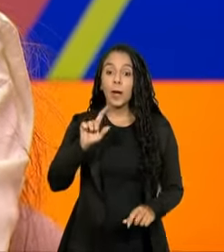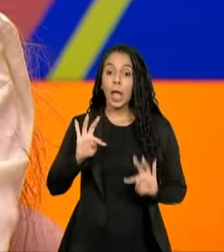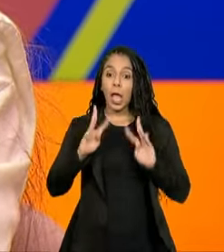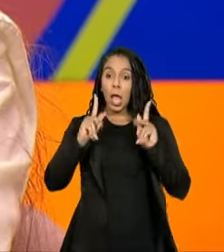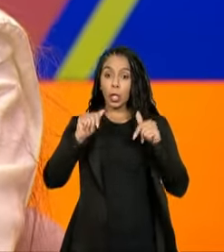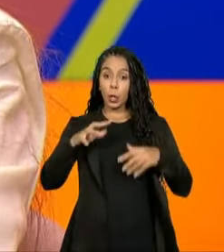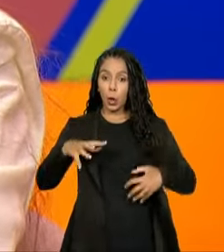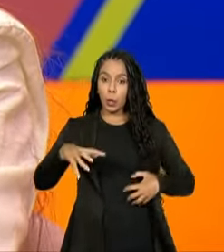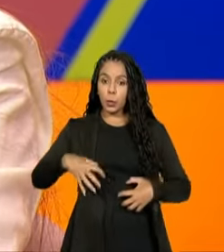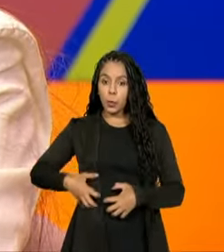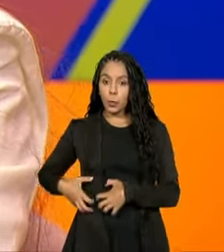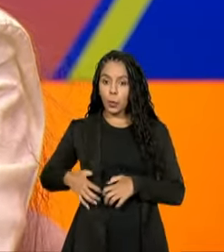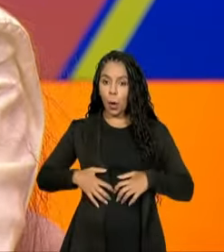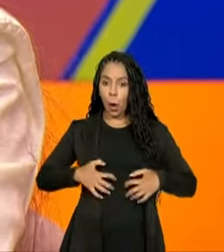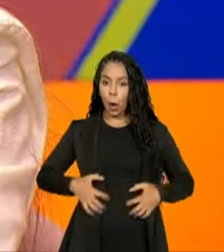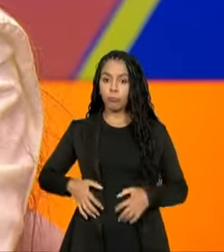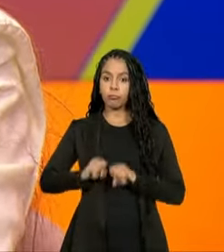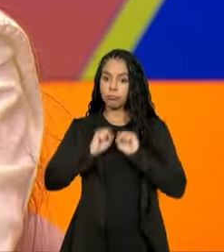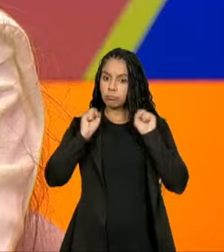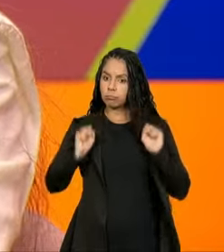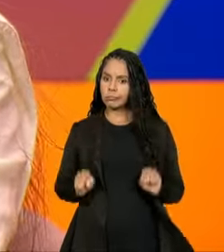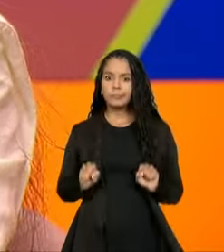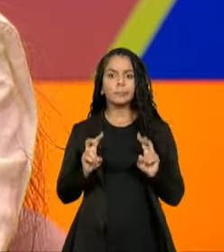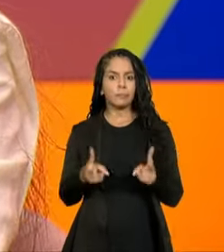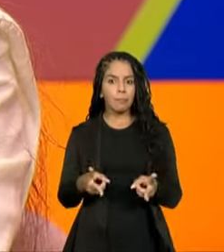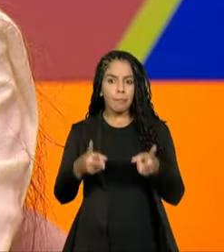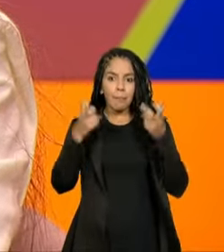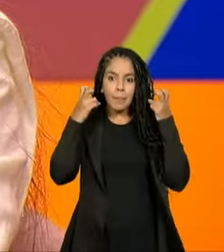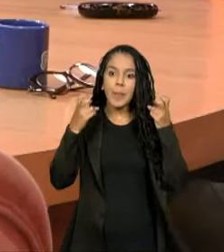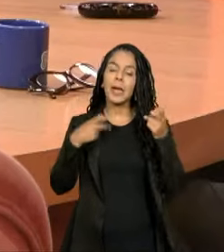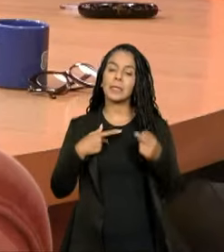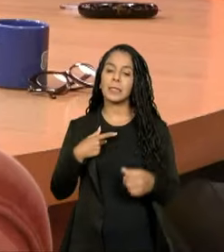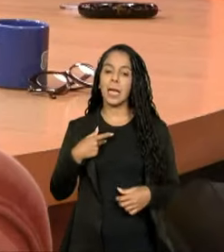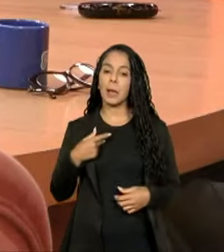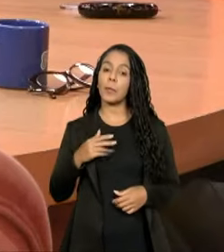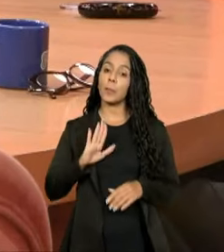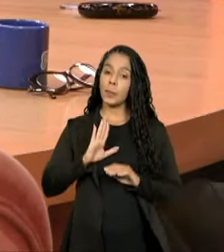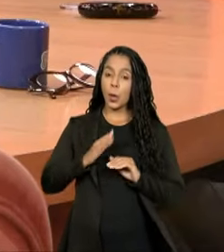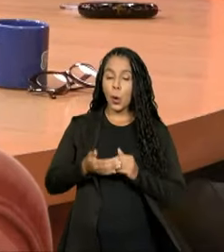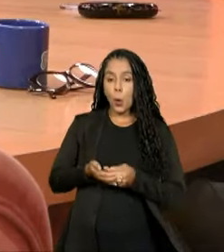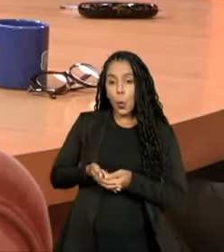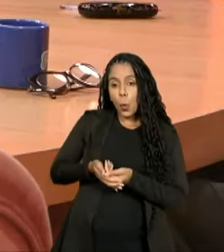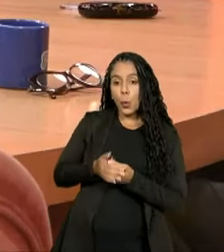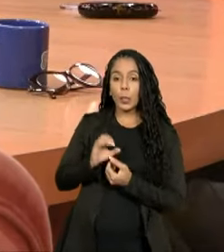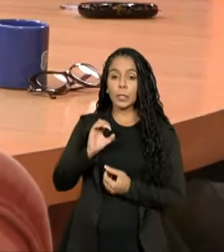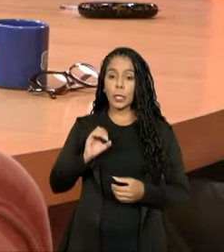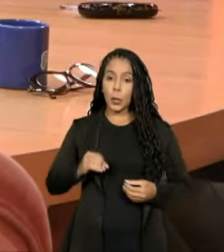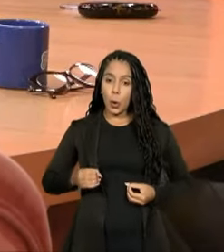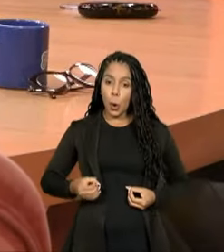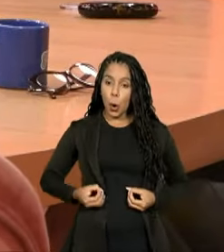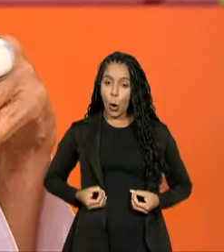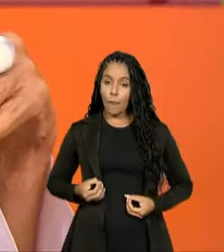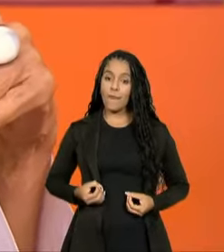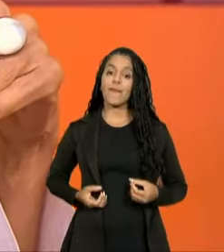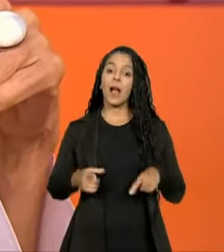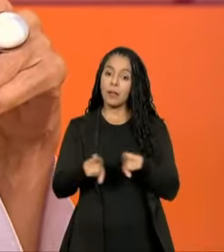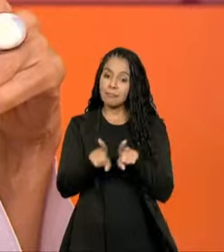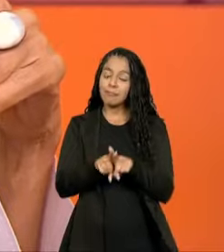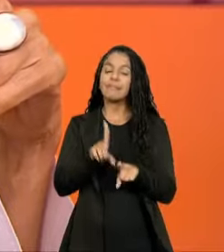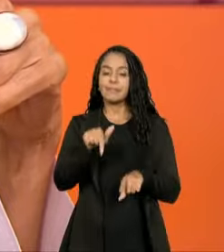órgãos e sistemas. Cada vez mais a gente percebe essa repercussão. Útero, ovário, ovário, mas para além dessa questão,